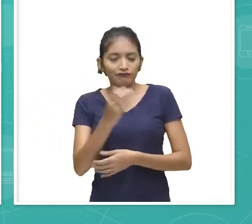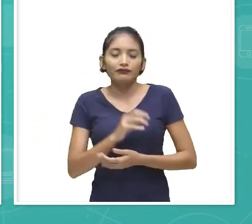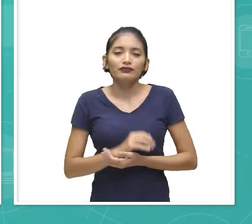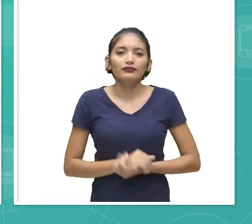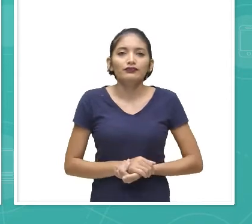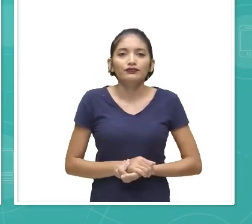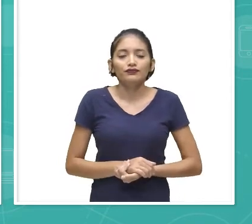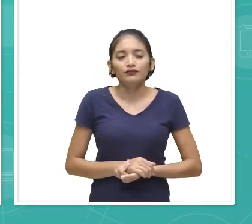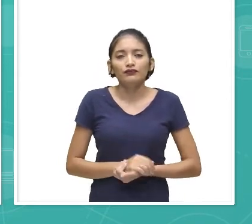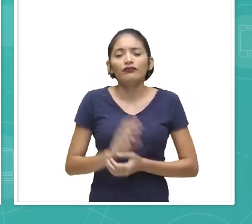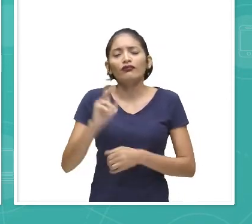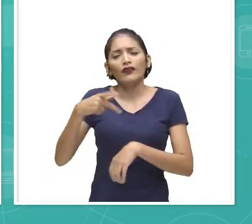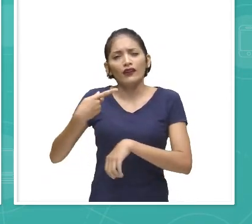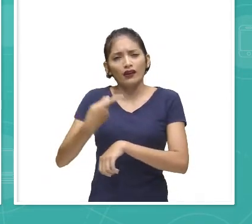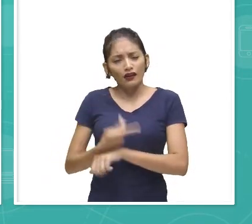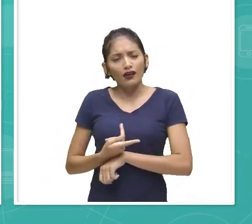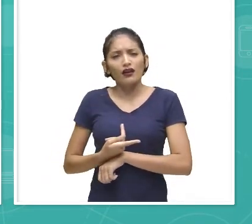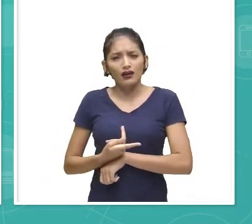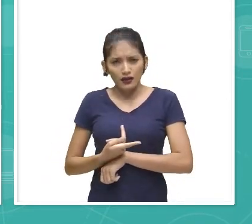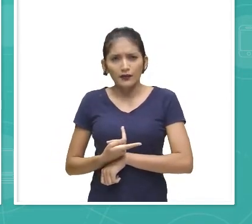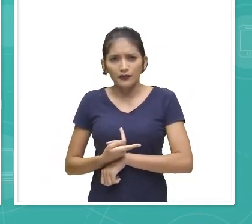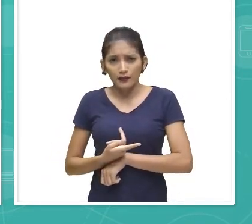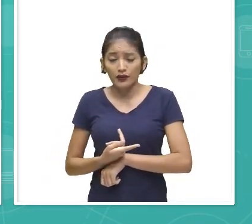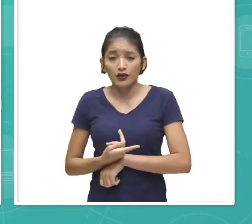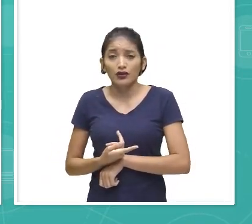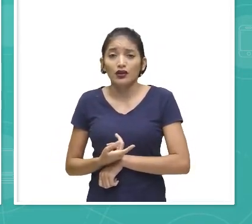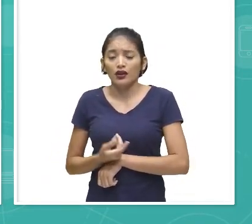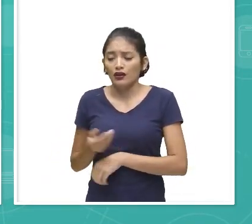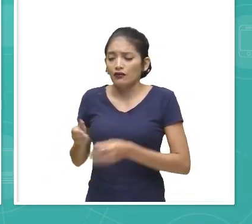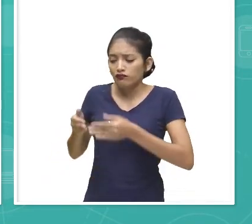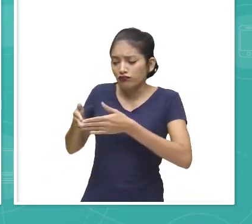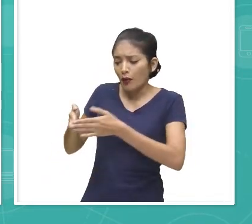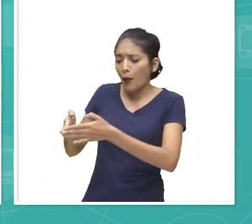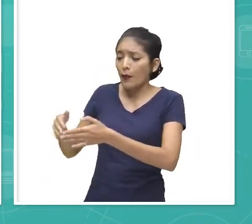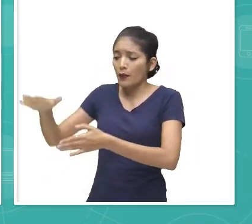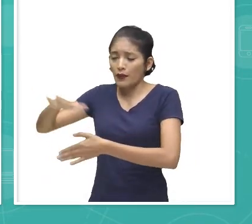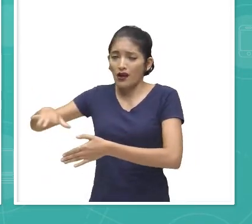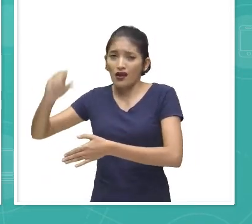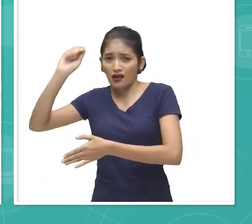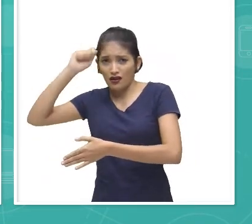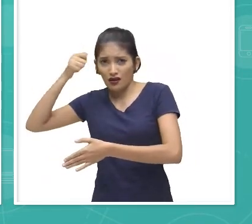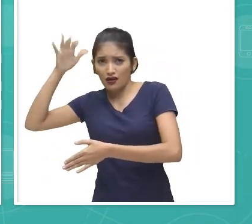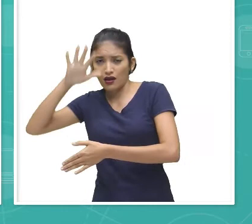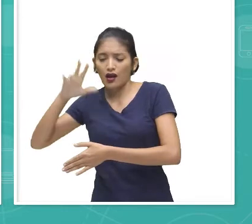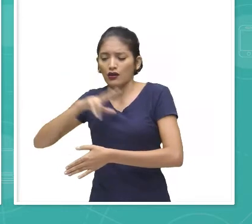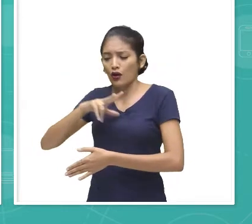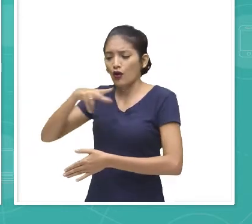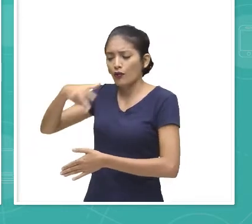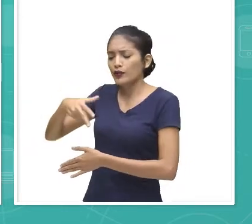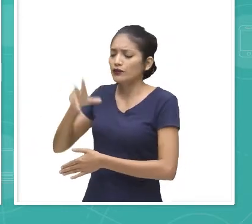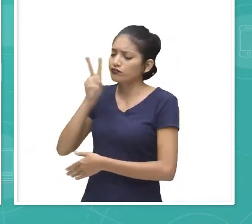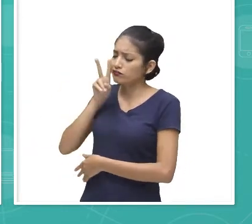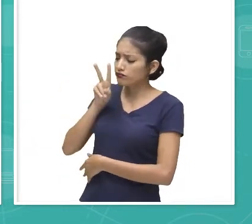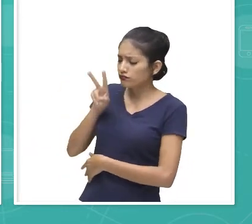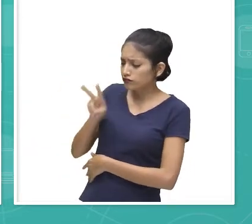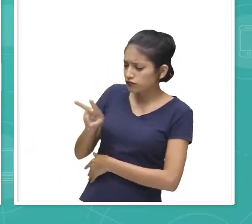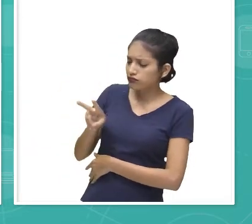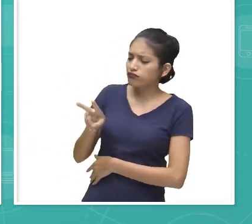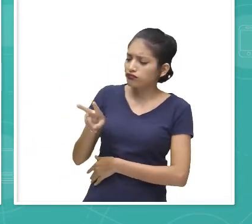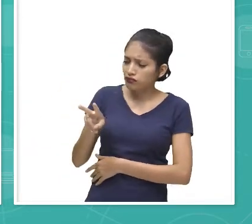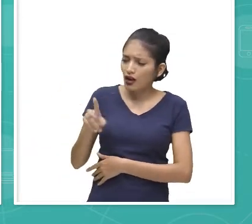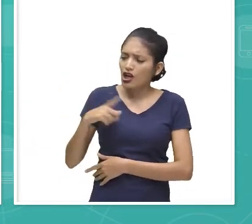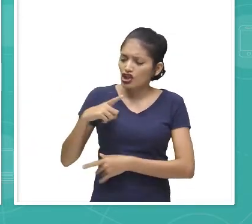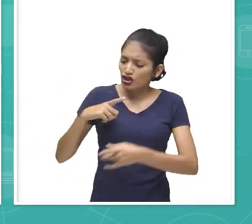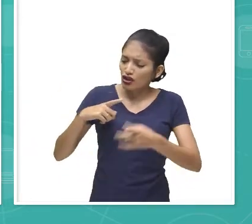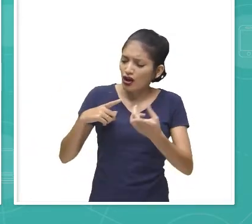que ele fez? Quando ele chegou lá na África, que eles, né, os portugueses, foram observando todos aqueles conflitos